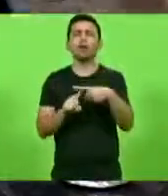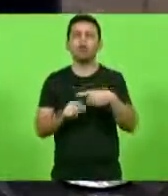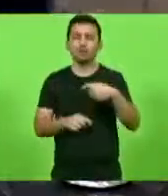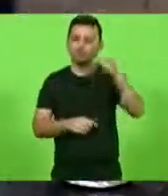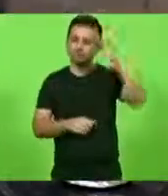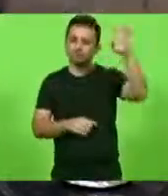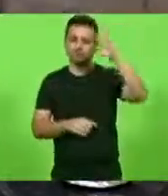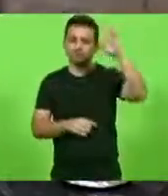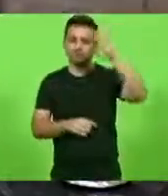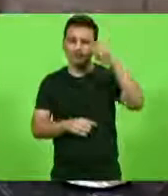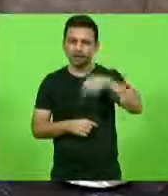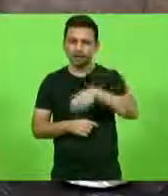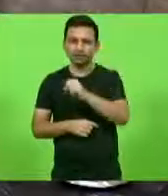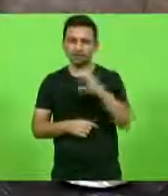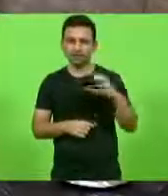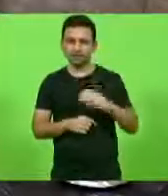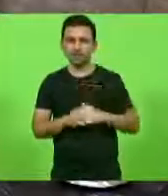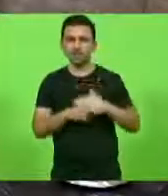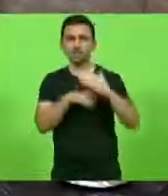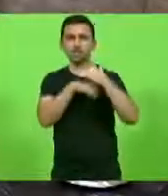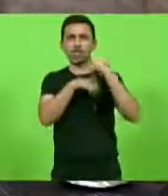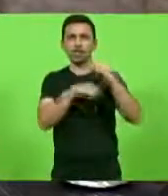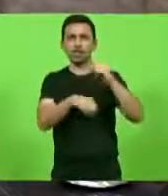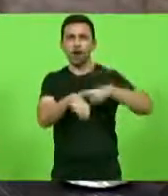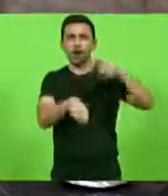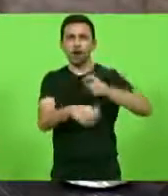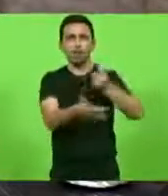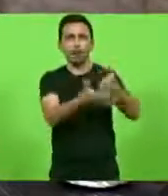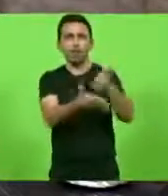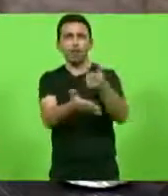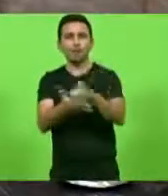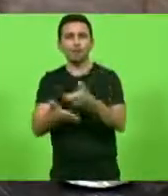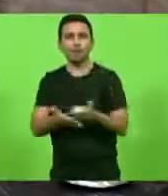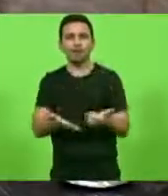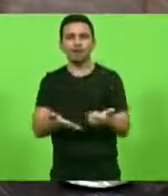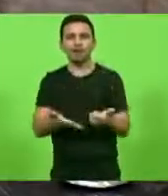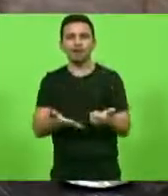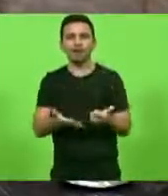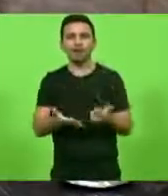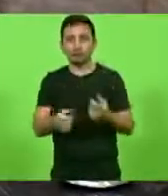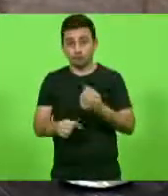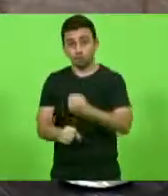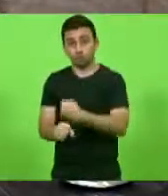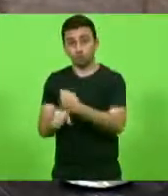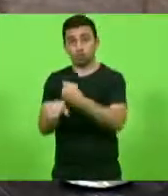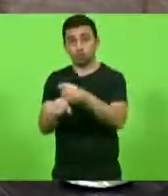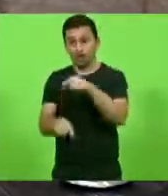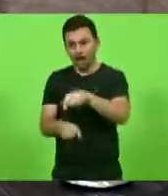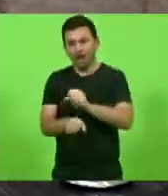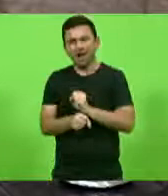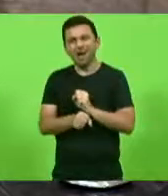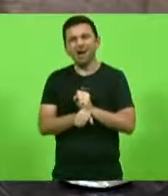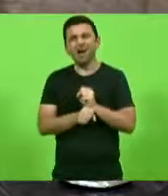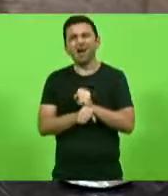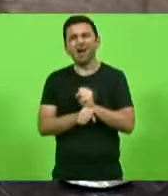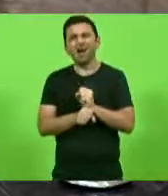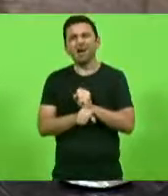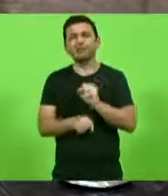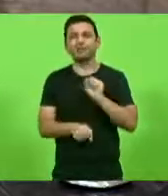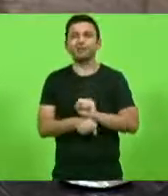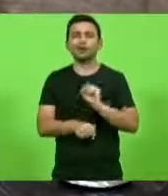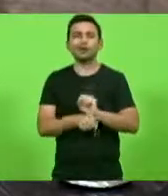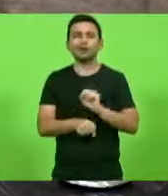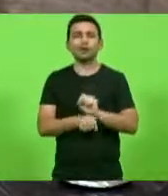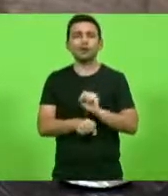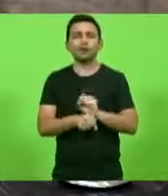catarinense. Nós fomos chamados só na hora de pagar a conta. E aí, na hora que a gente tem uma obra que está há anos para ser feitas, há